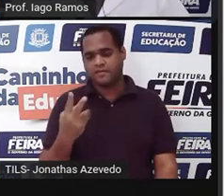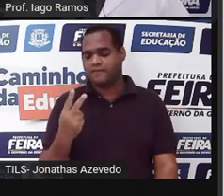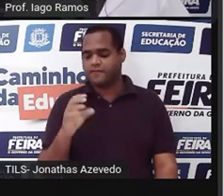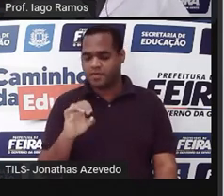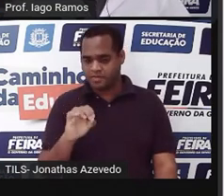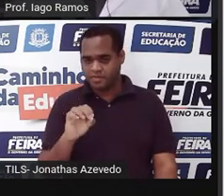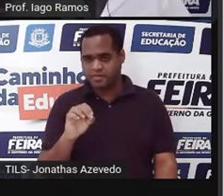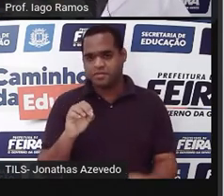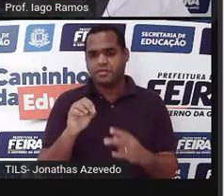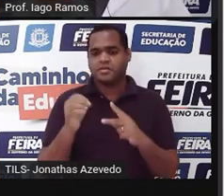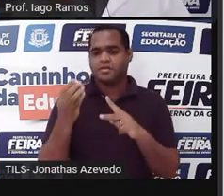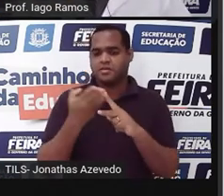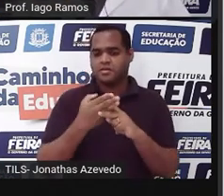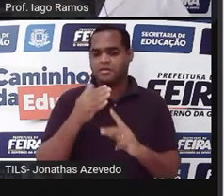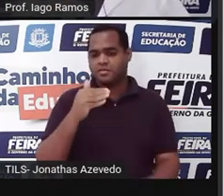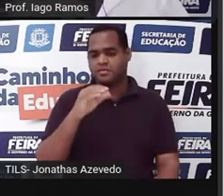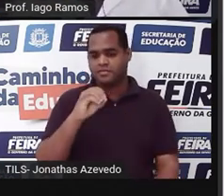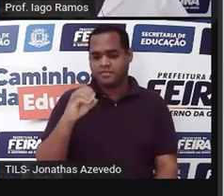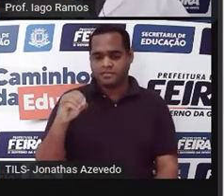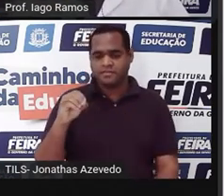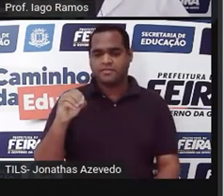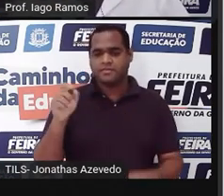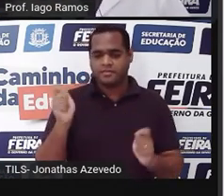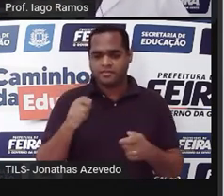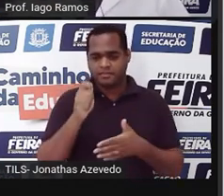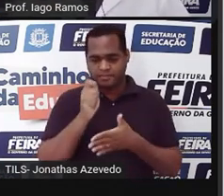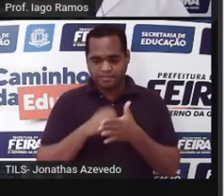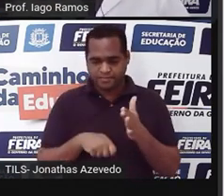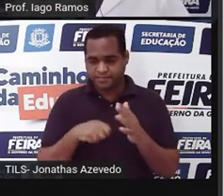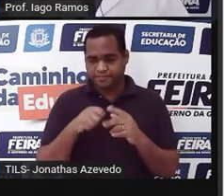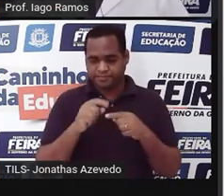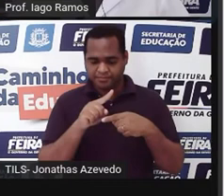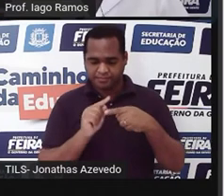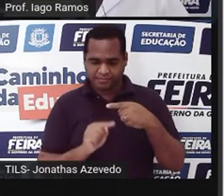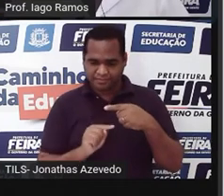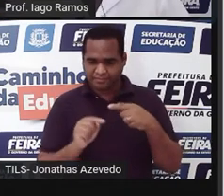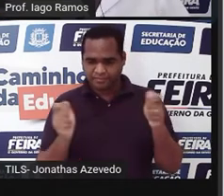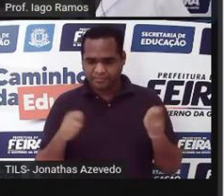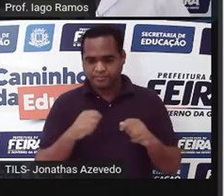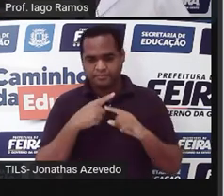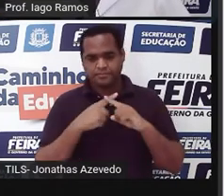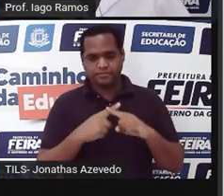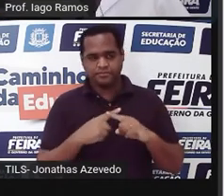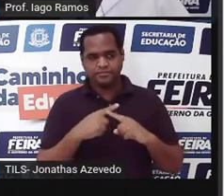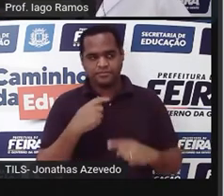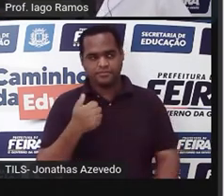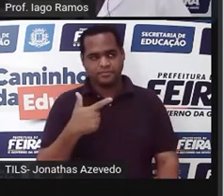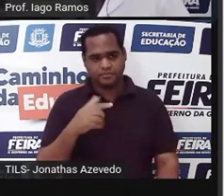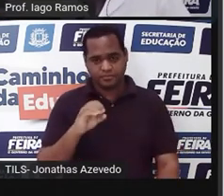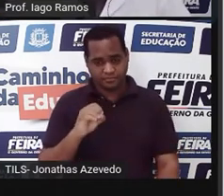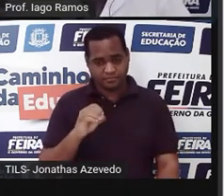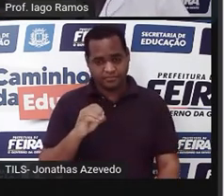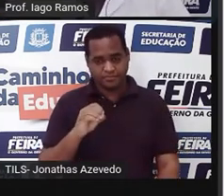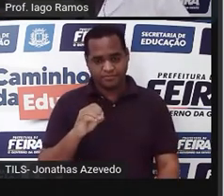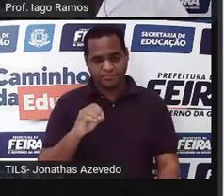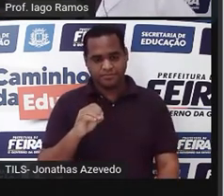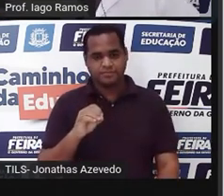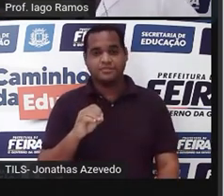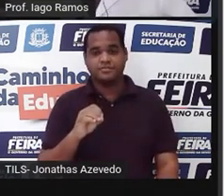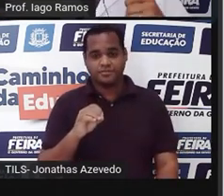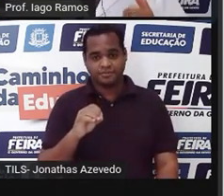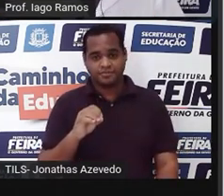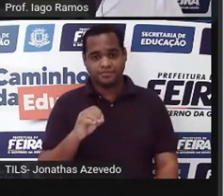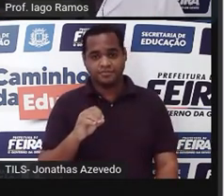dividido por 100 e tá escrito ali na forma de fração vezes o 120 então na calculadora a gente